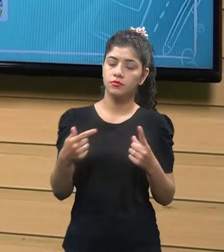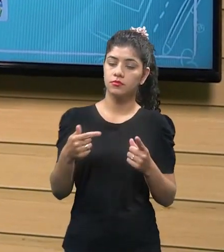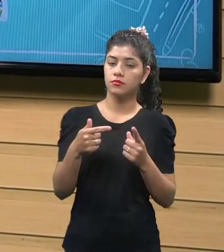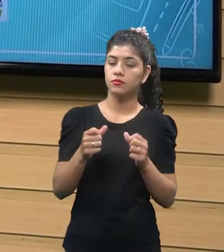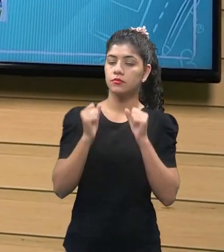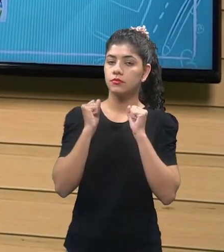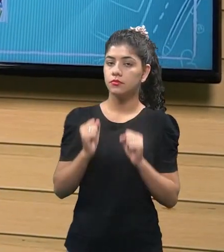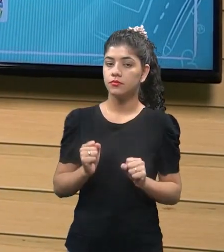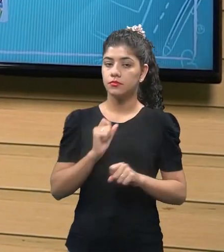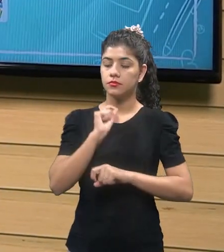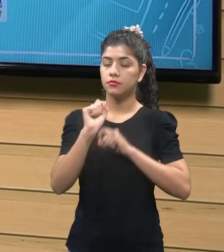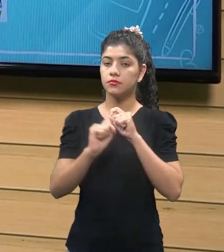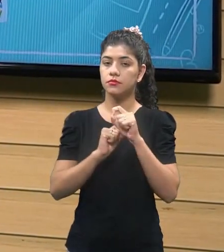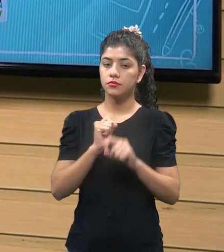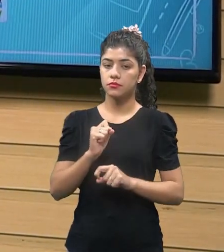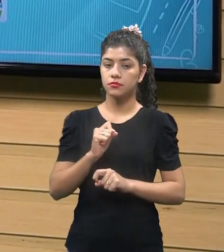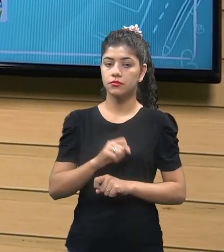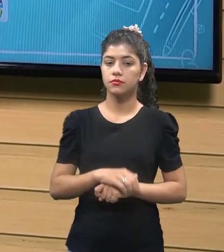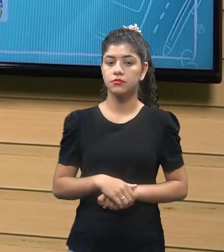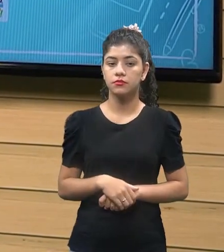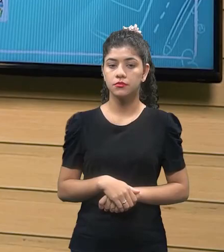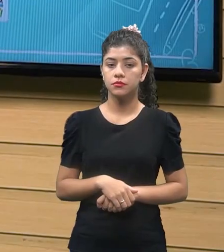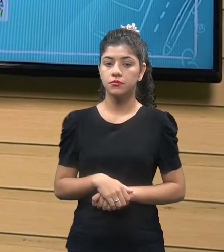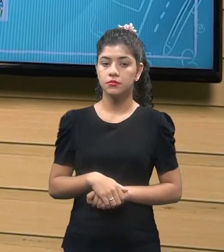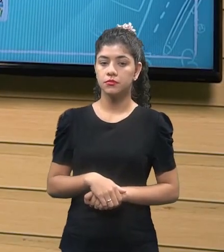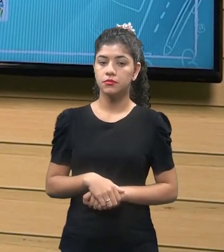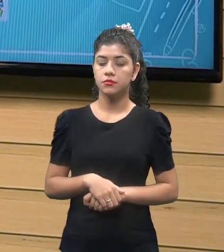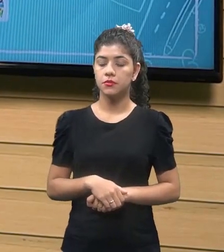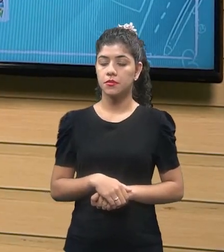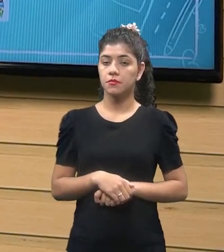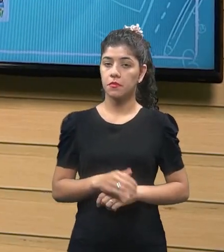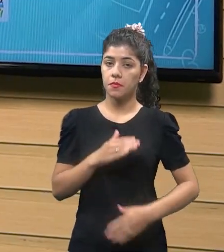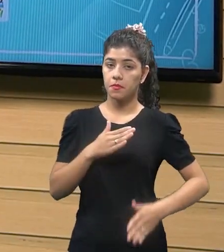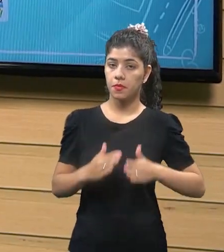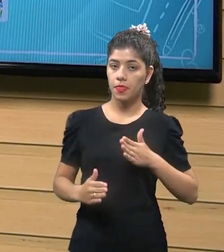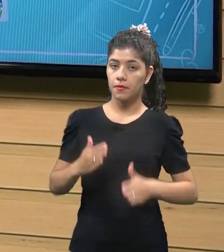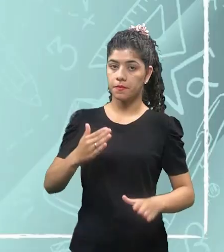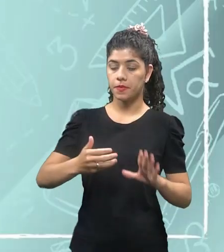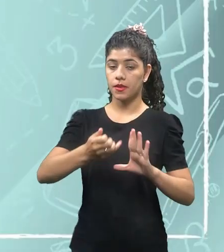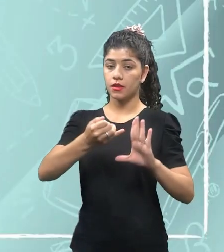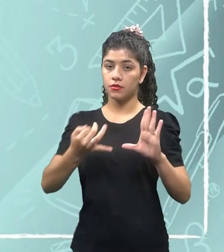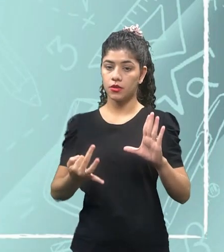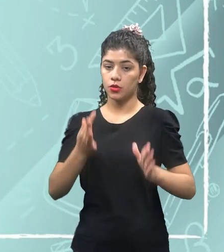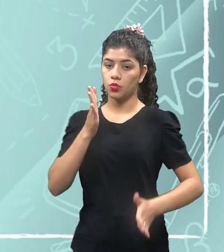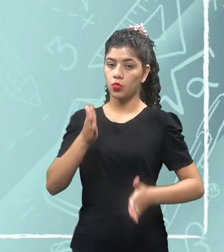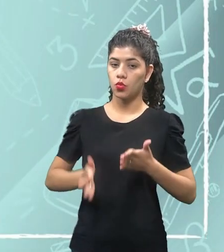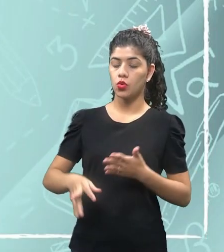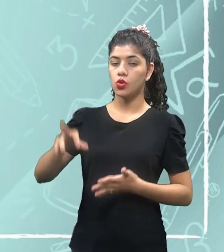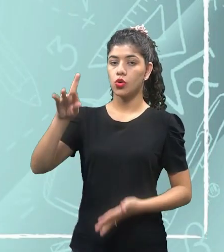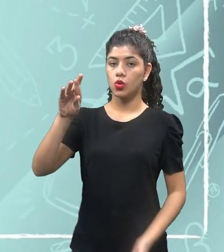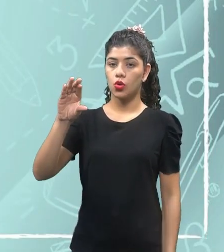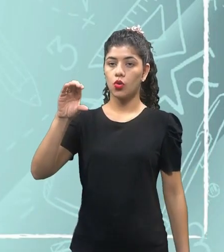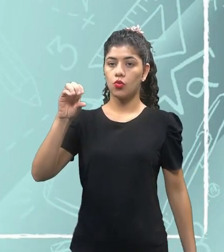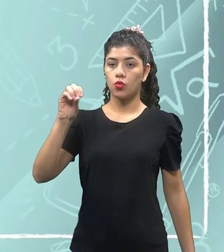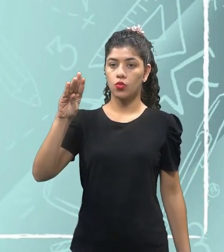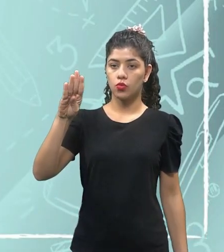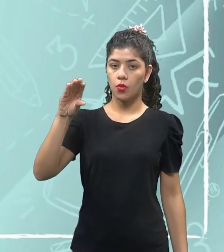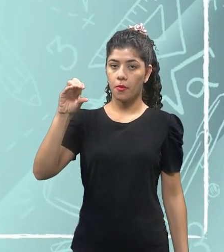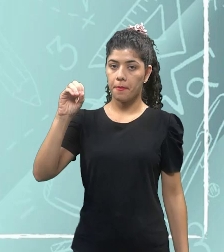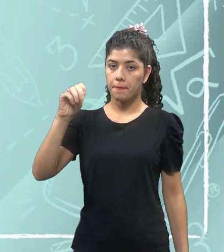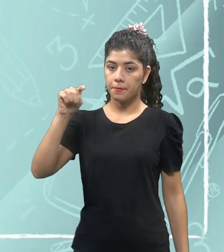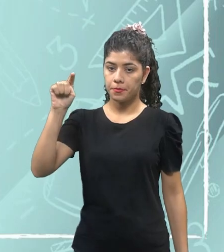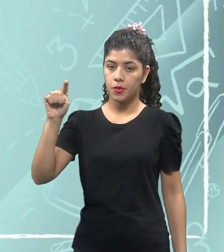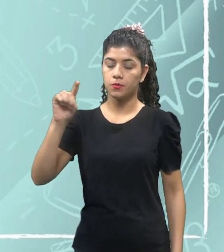que o equipamento, a máquina, seja classificada como um robô. Então aqui é a nossa aula 4, como eu já